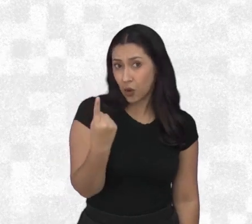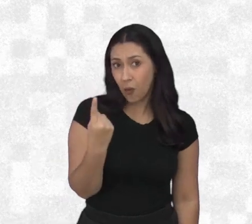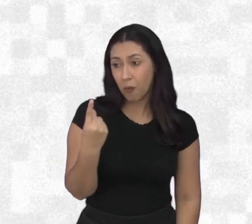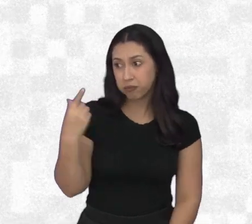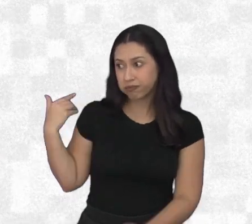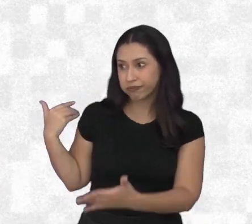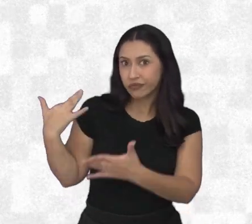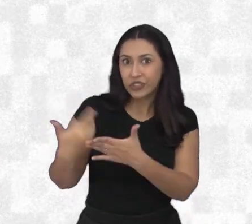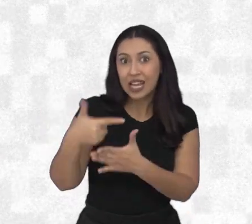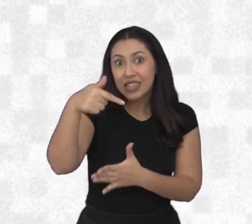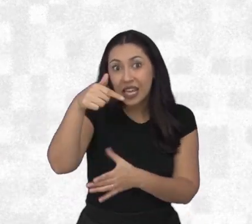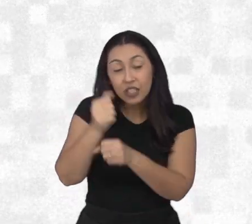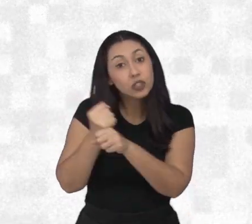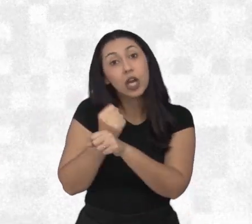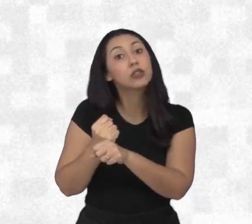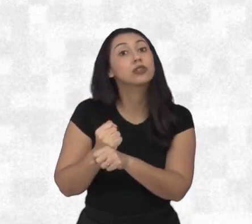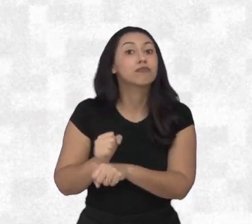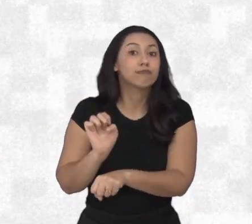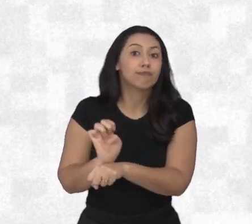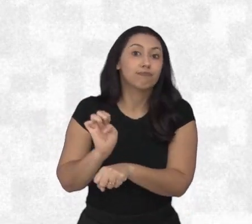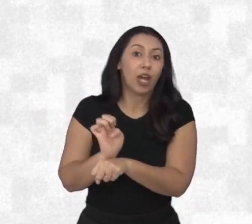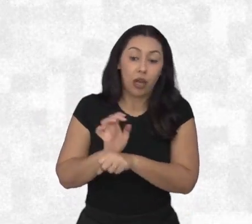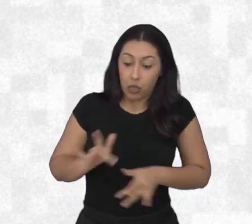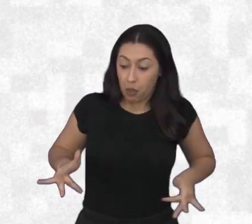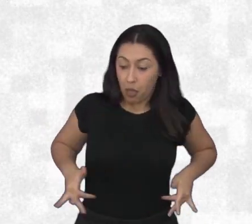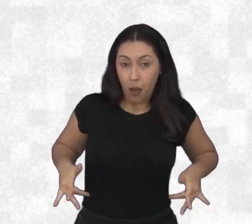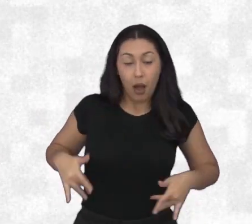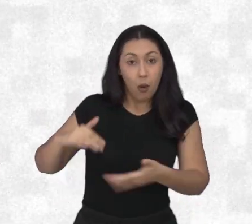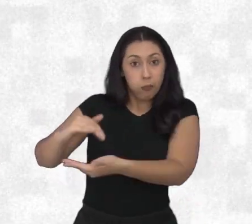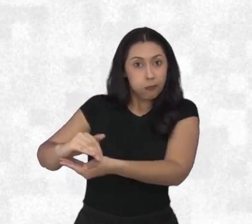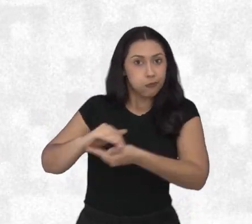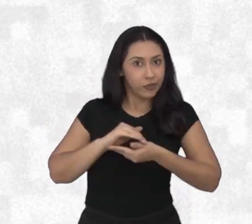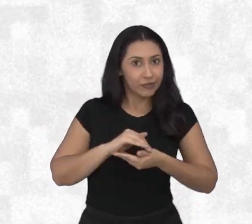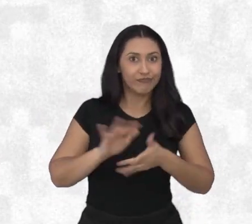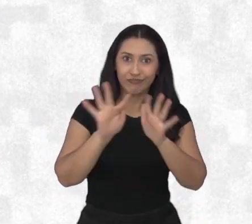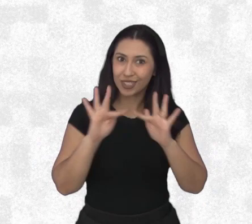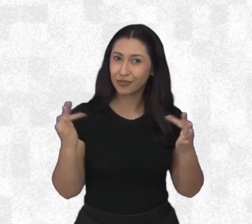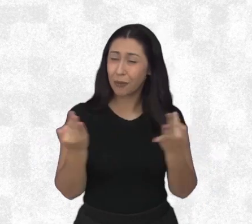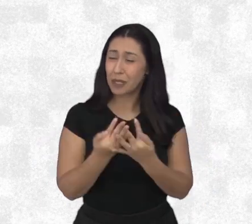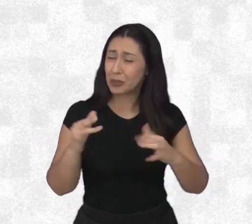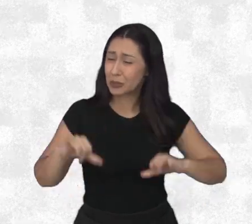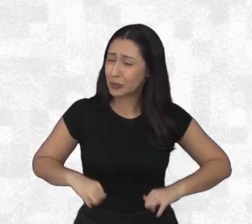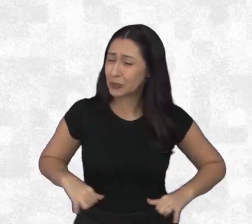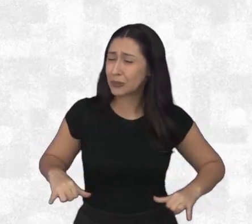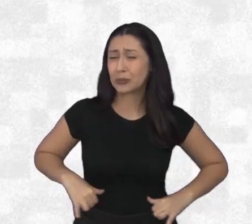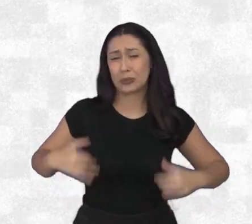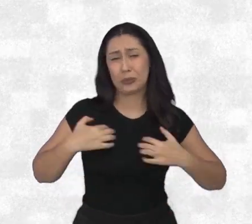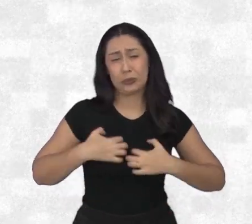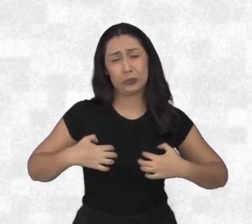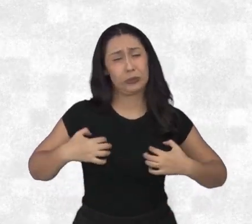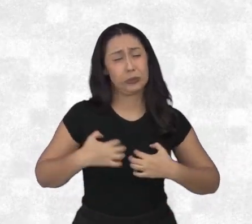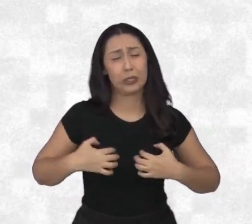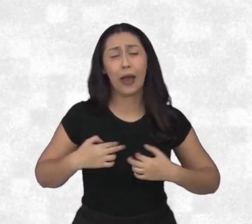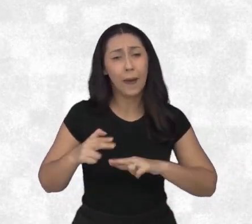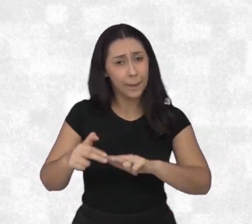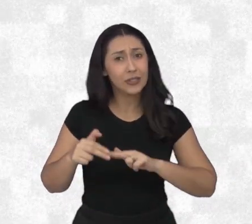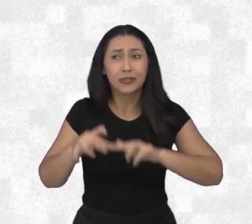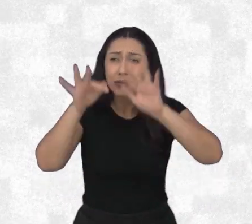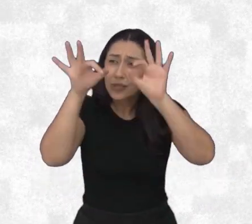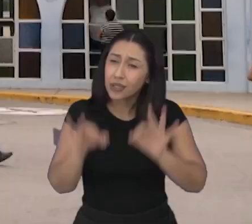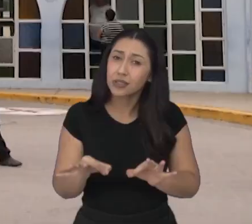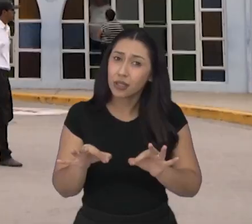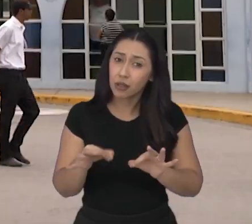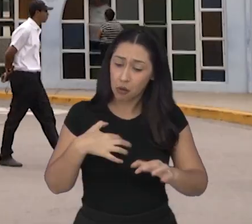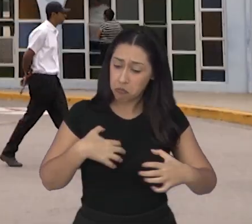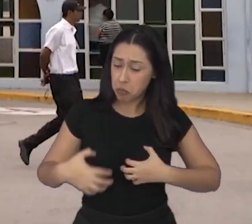e passou 7 anos à espera de um rim. A família viveu um longo período de angústia, que só trouxe mais certeza